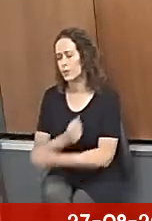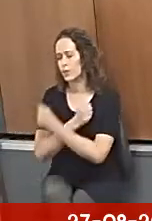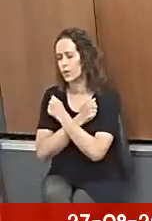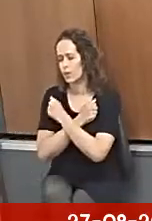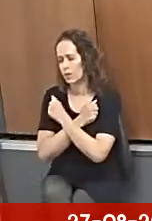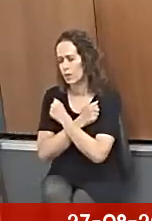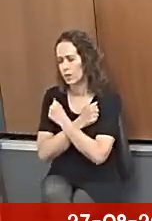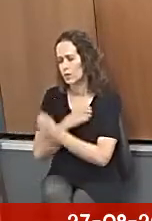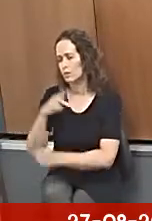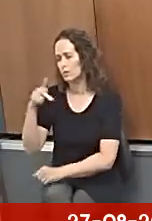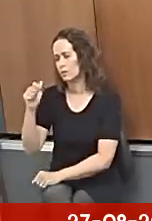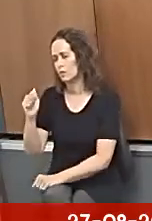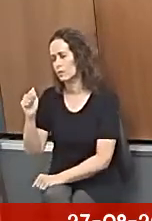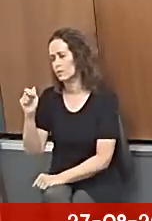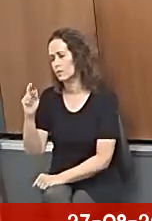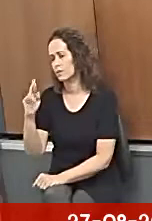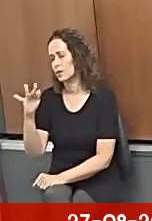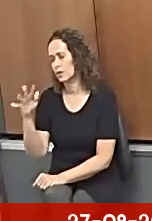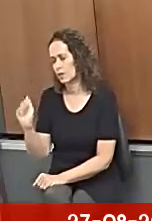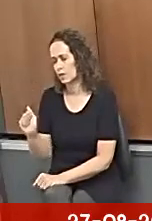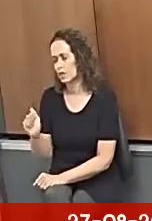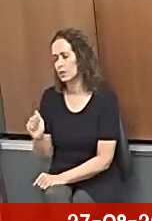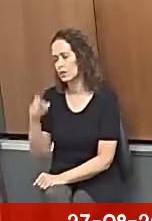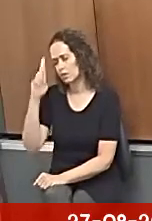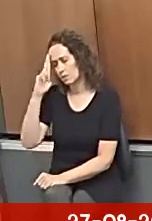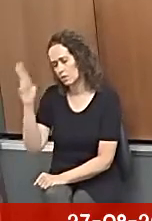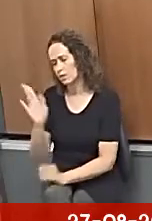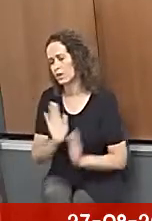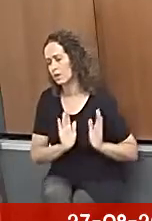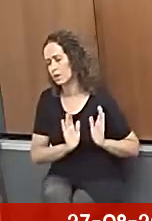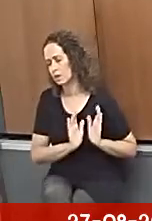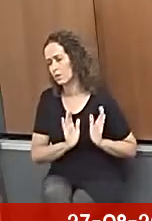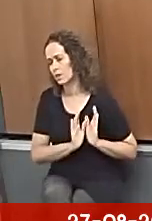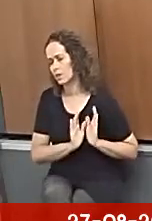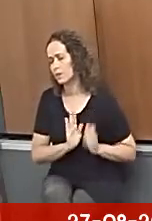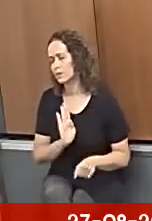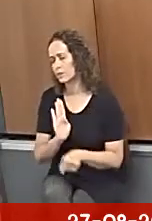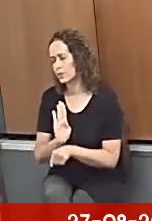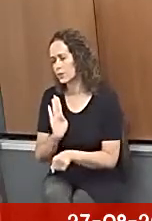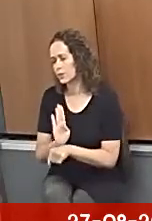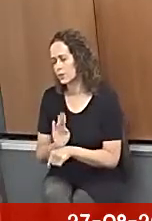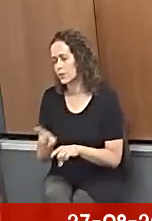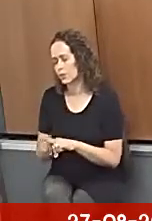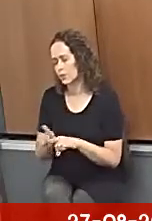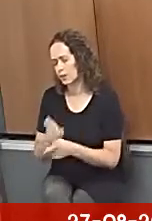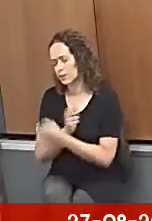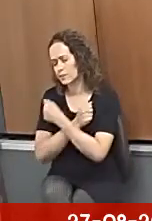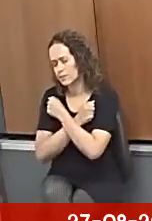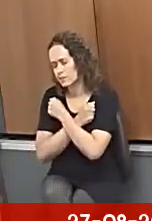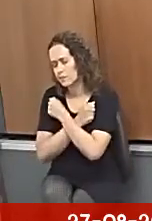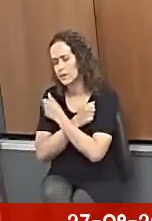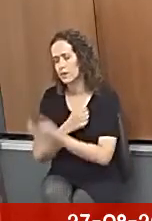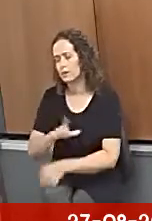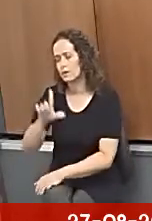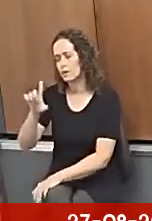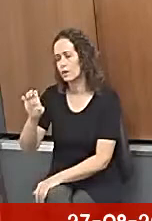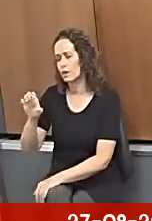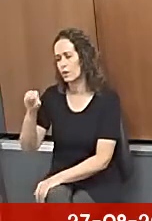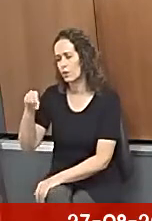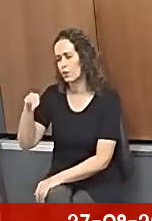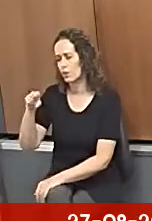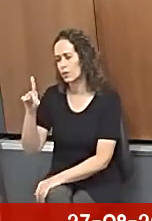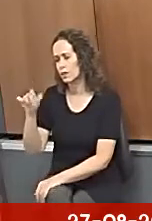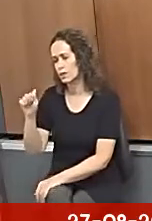da patrícia diretora da apae de betim que conhece eu falei que vivem em que ela deixar um abraço à